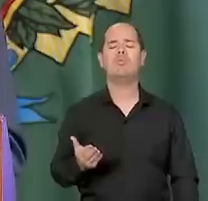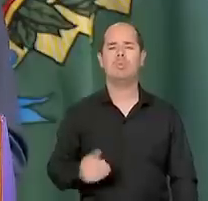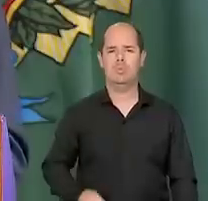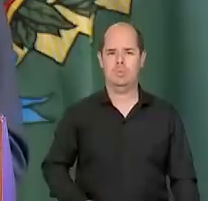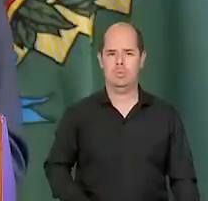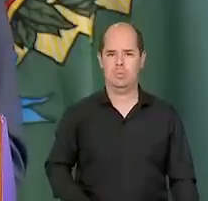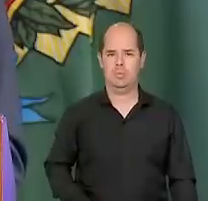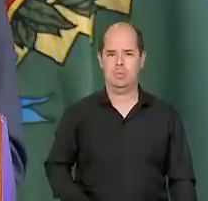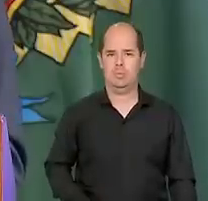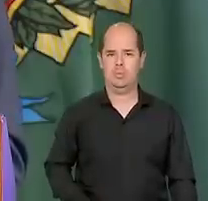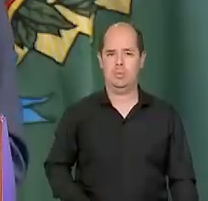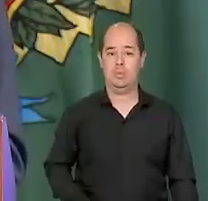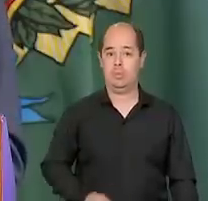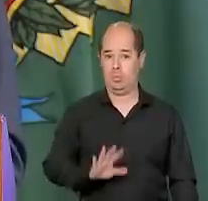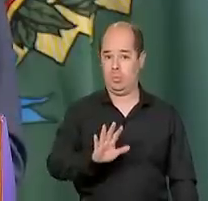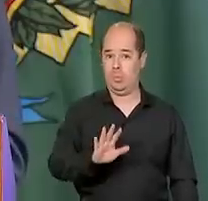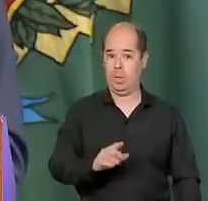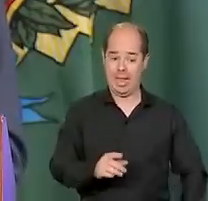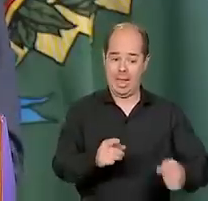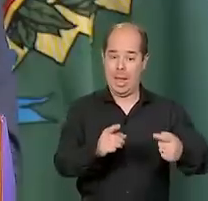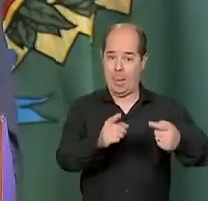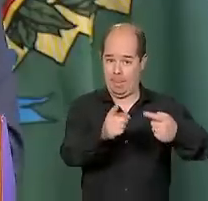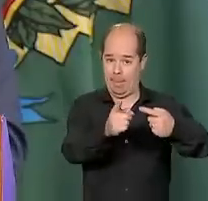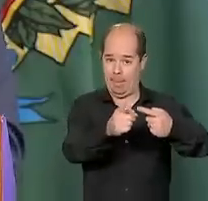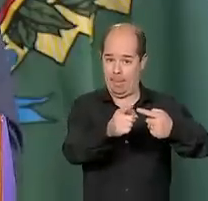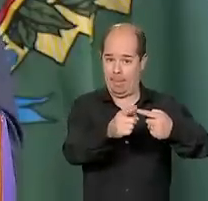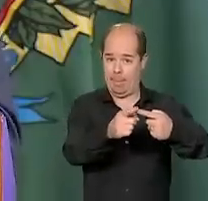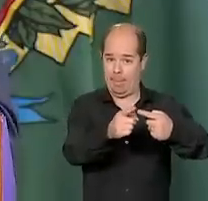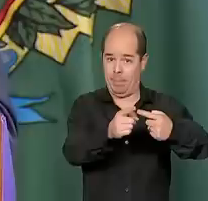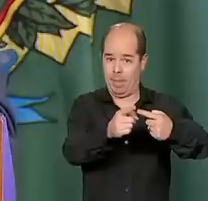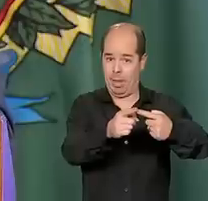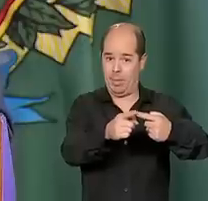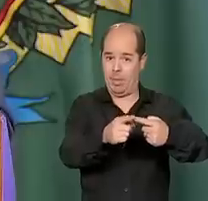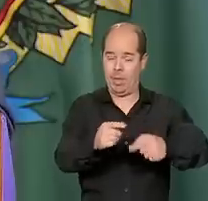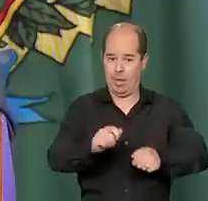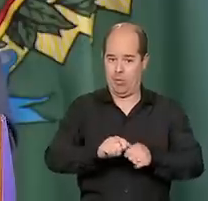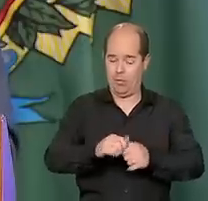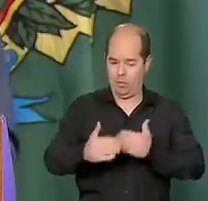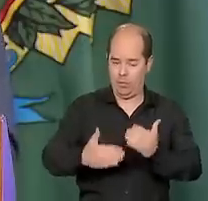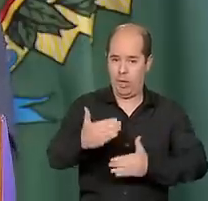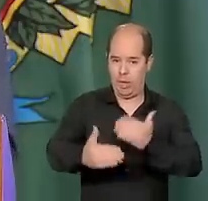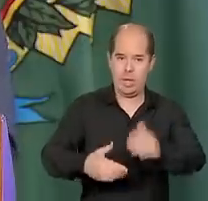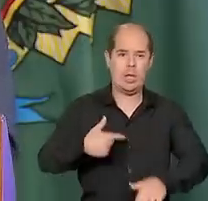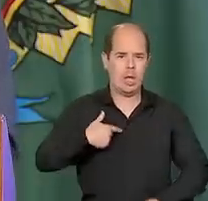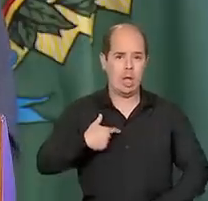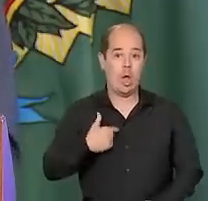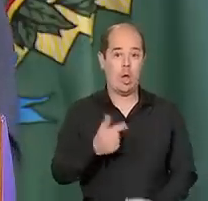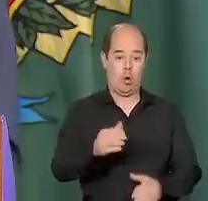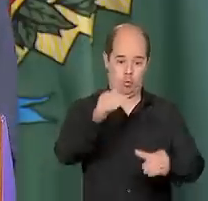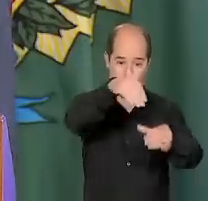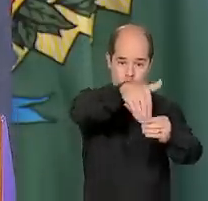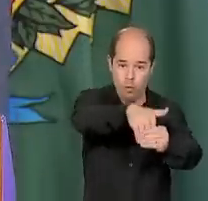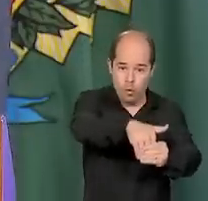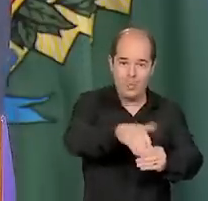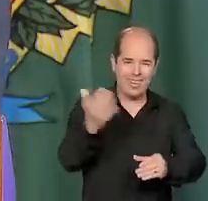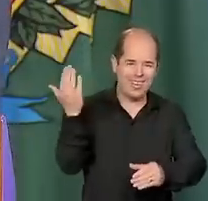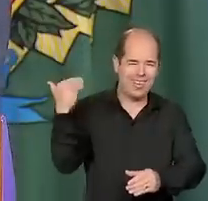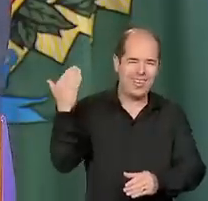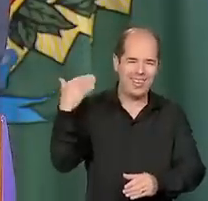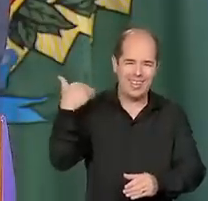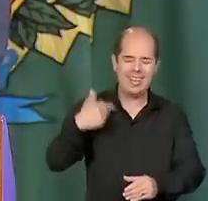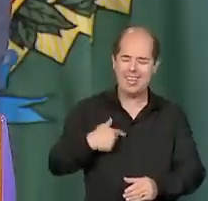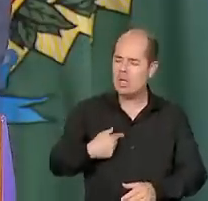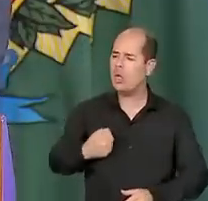primeira coisa que nós fizemos, e eu dizia durante o processo eleitoral, que era